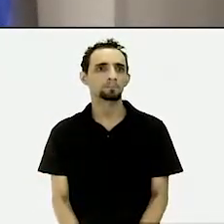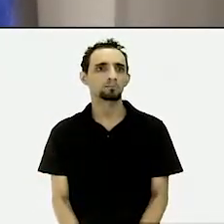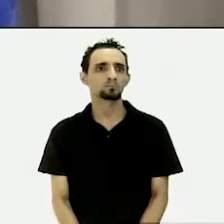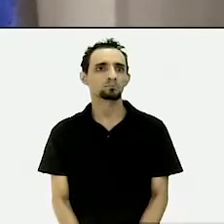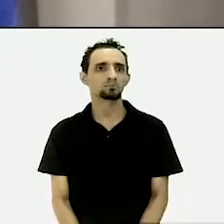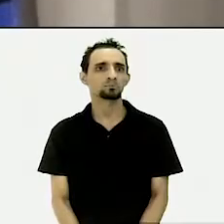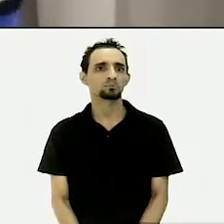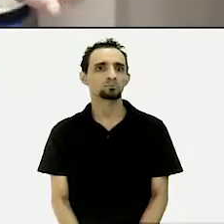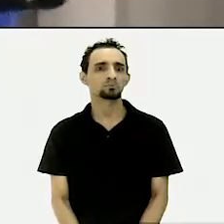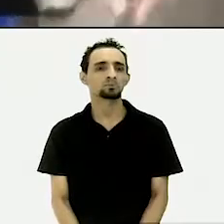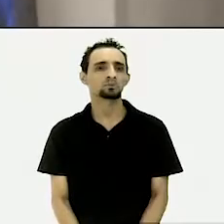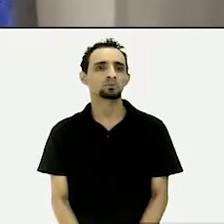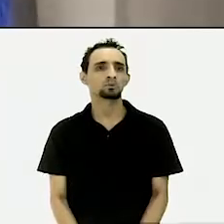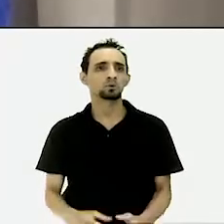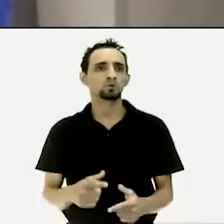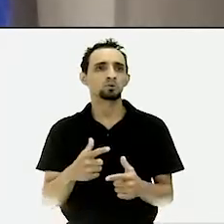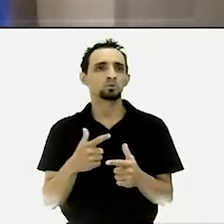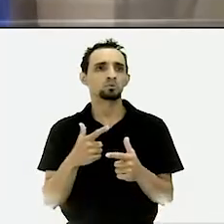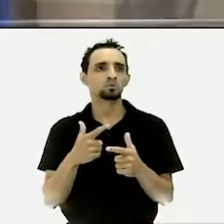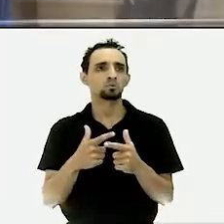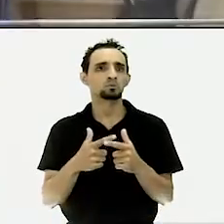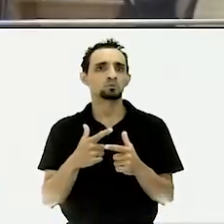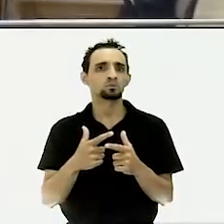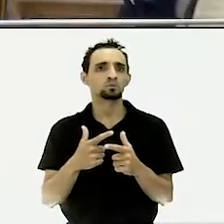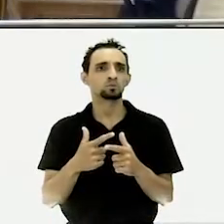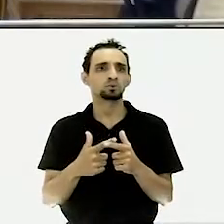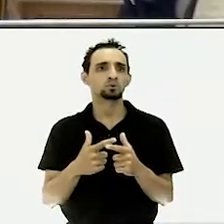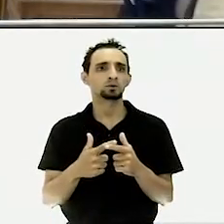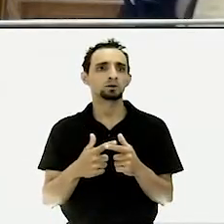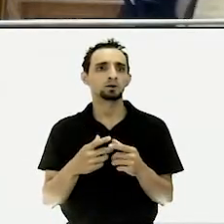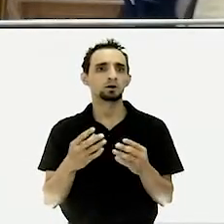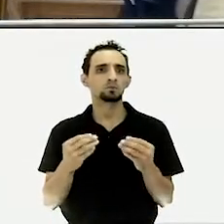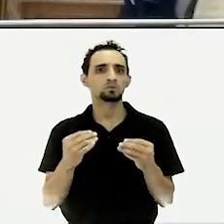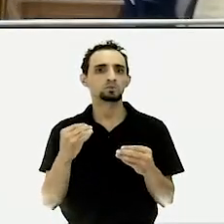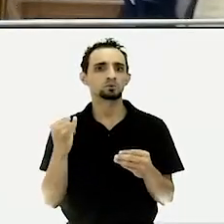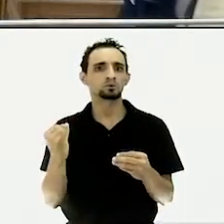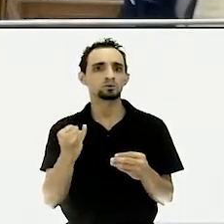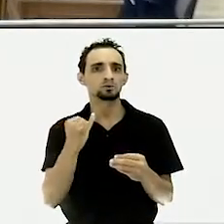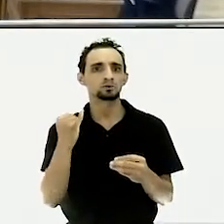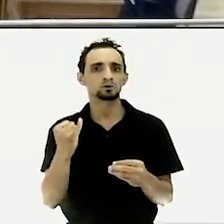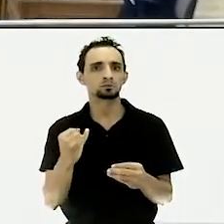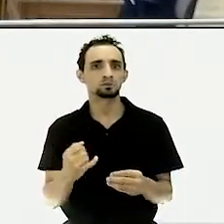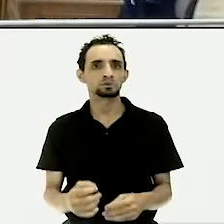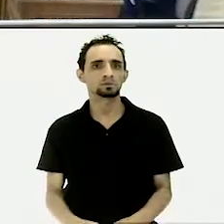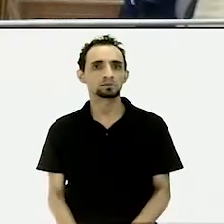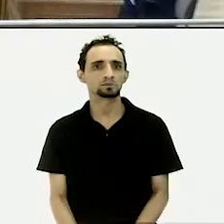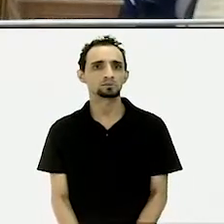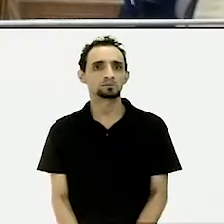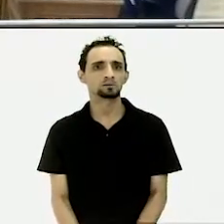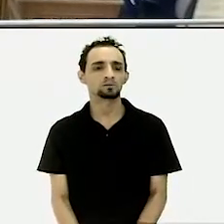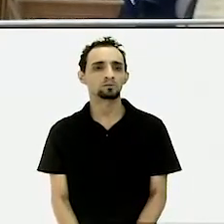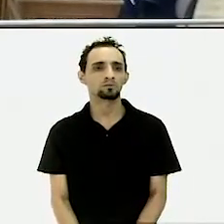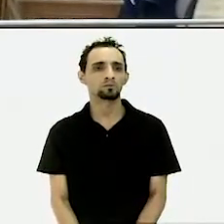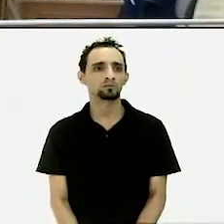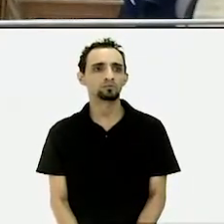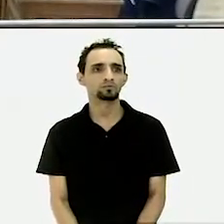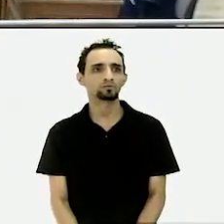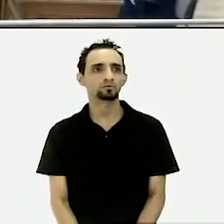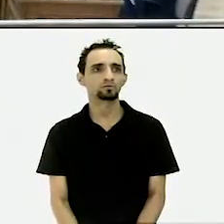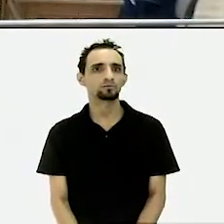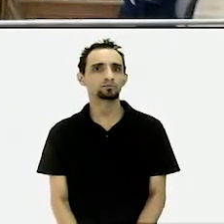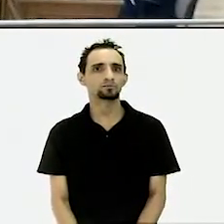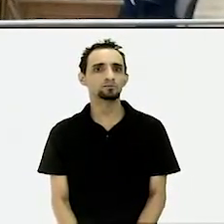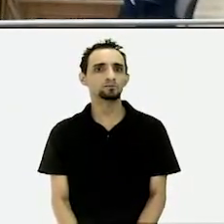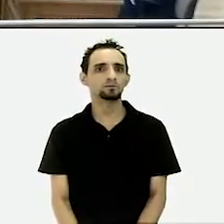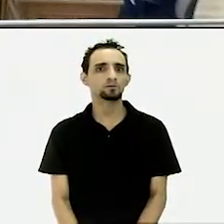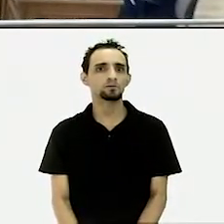ele tem que jogar sim, senhor. Pois não, Auro? Ledão, parece que o regulamento foi votado pelos diretoria dos